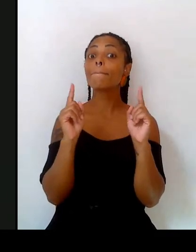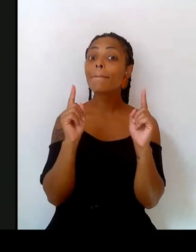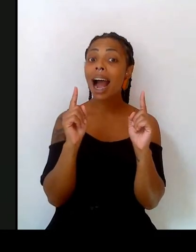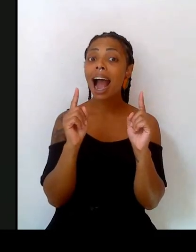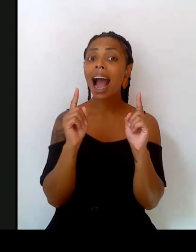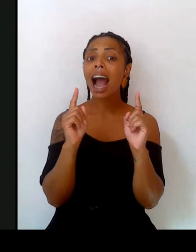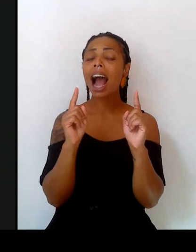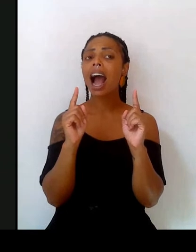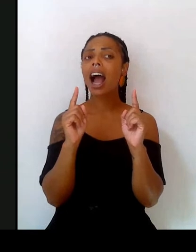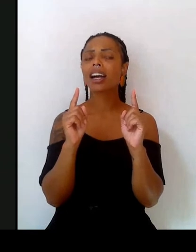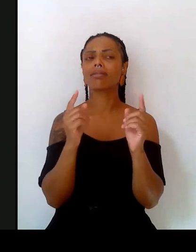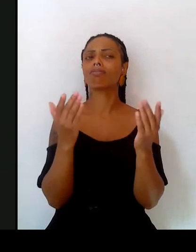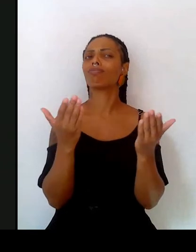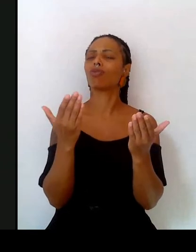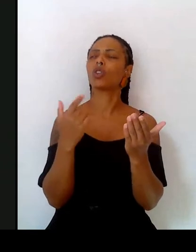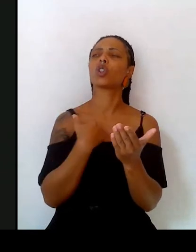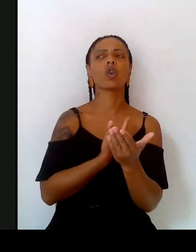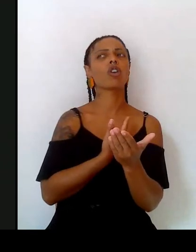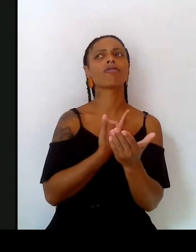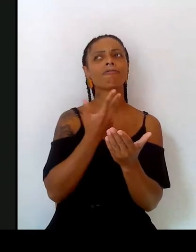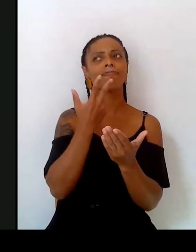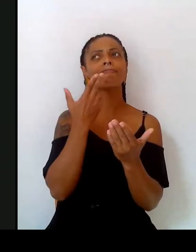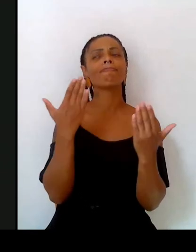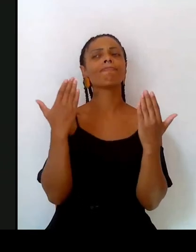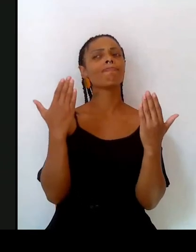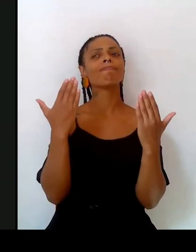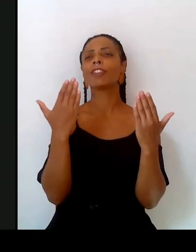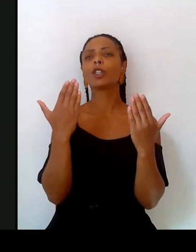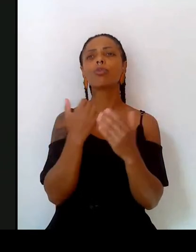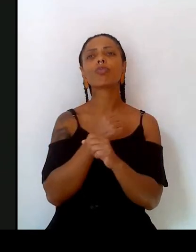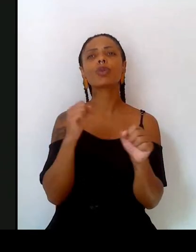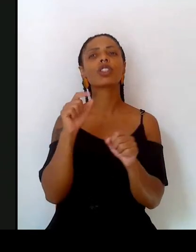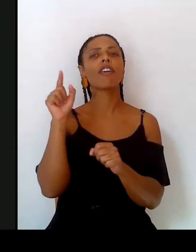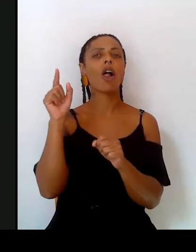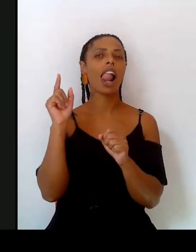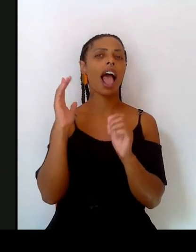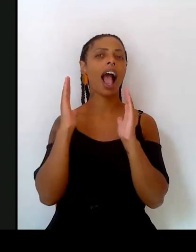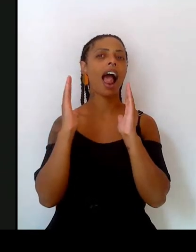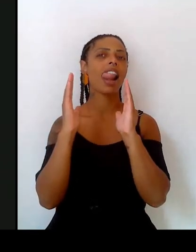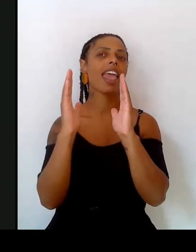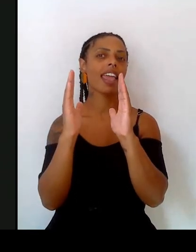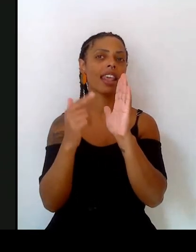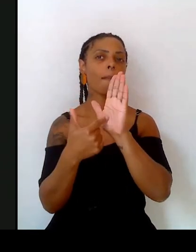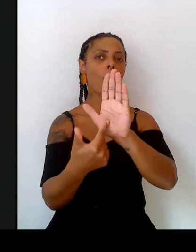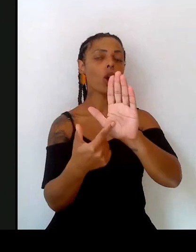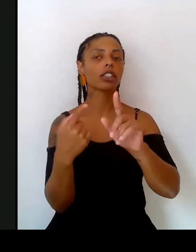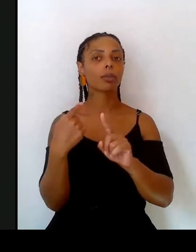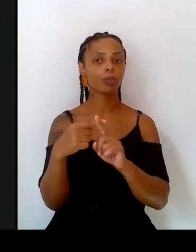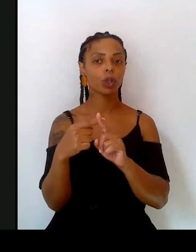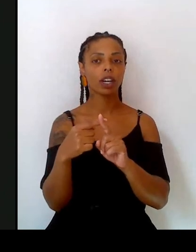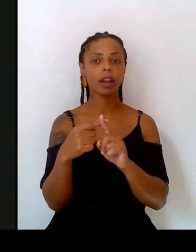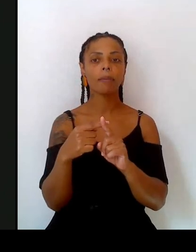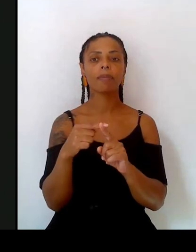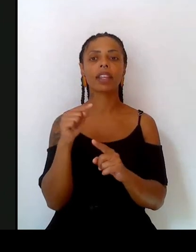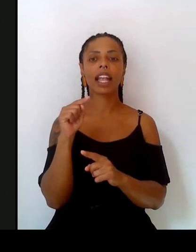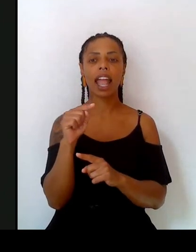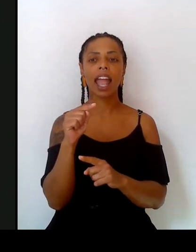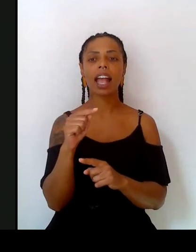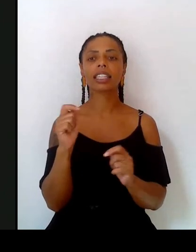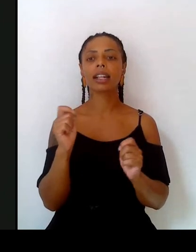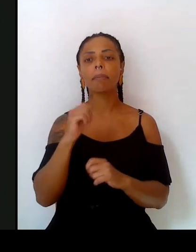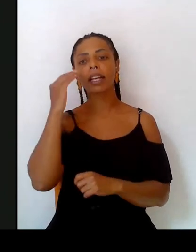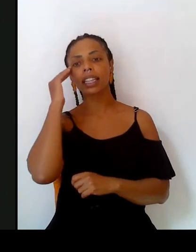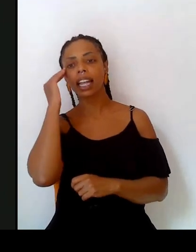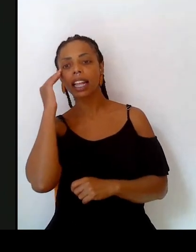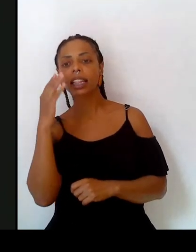que ela tenha sido mostrada na galeria de duas formas essa obra é entendida ou pode